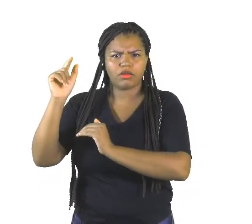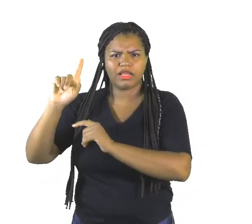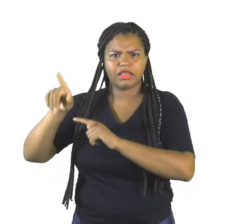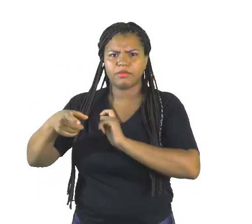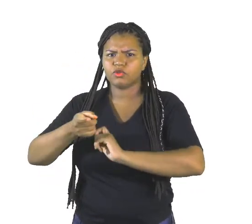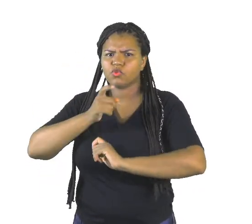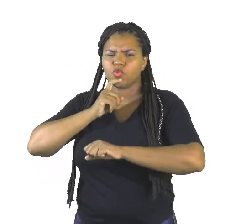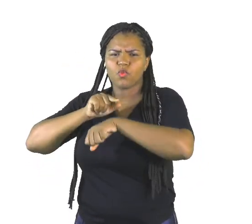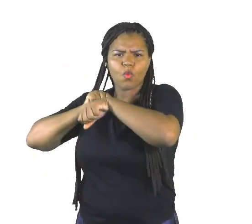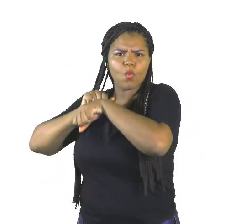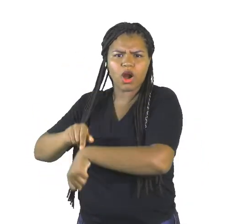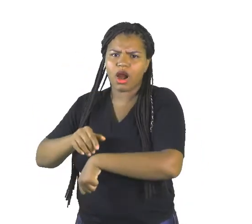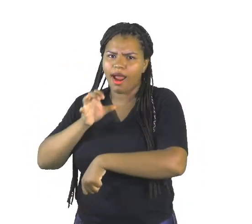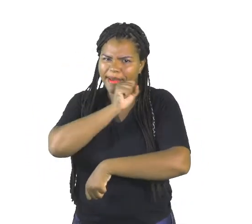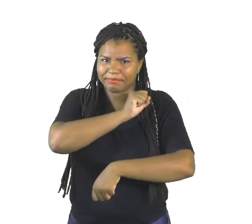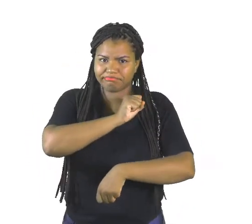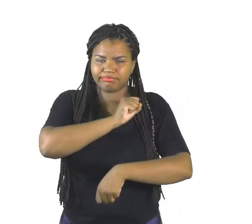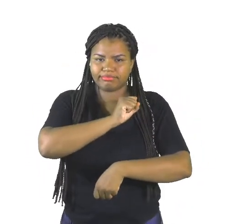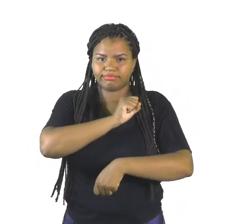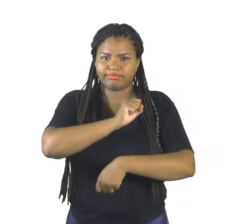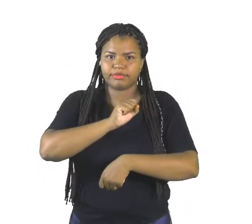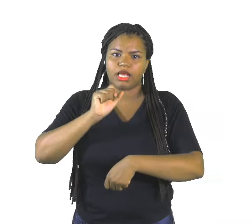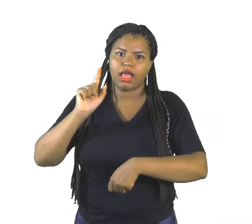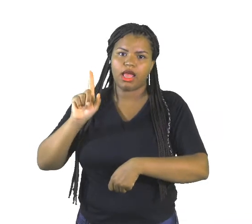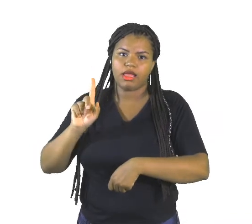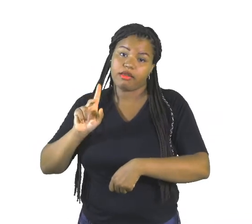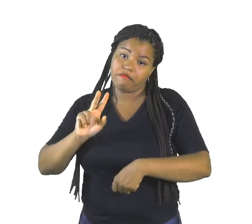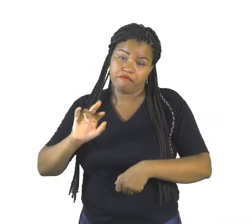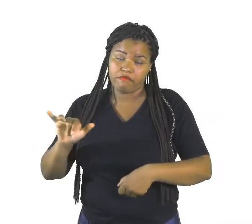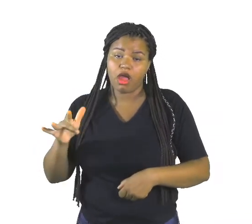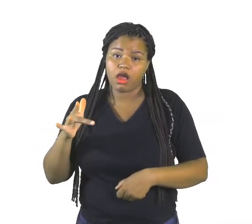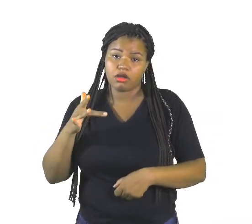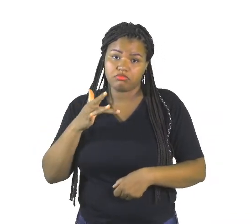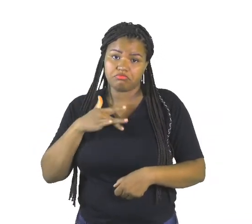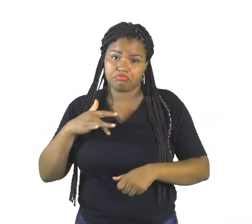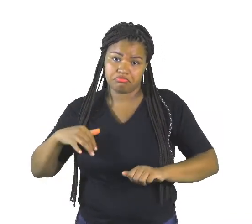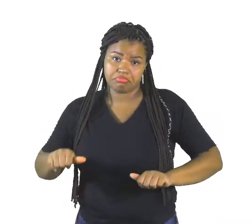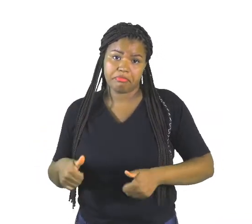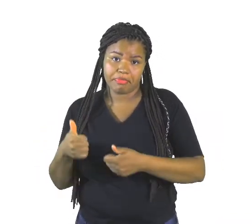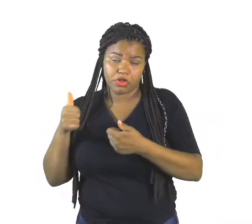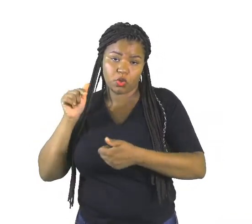ligeiramente. Então, isso deixa o alimento mais saudável, porque mata os